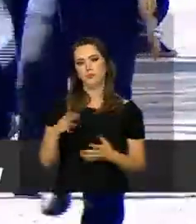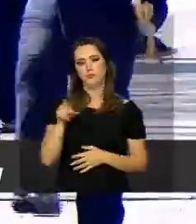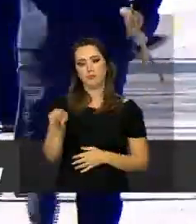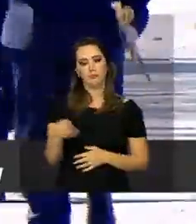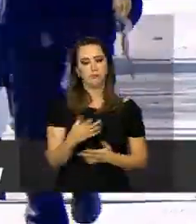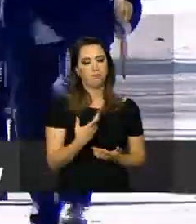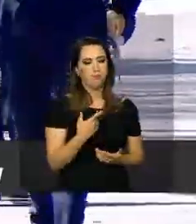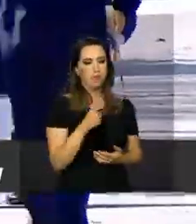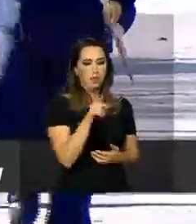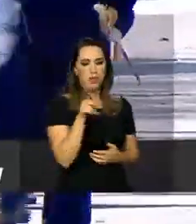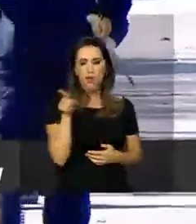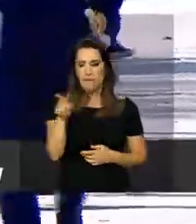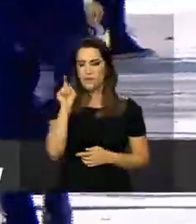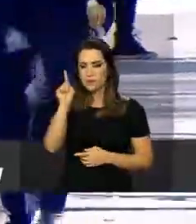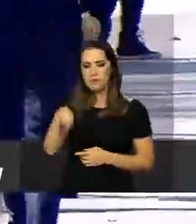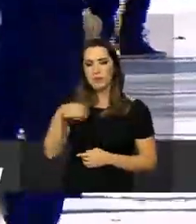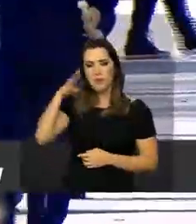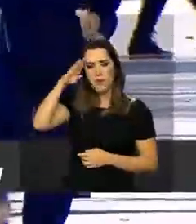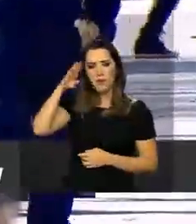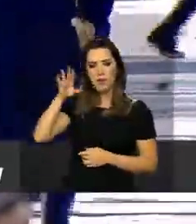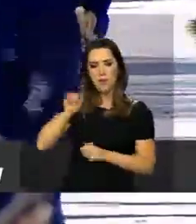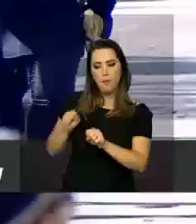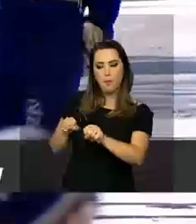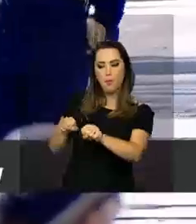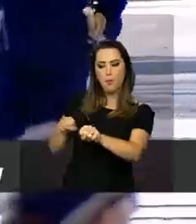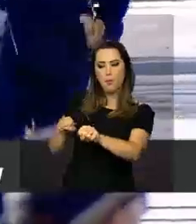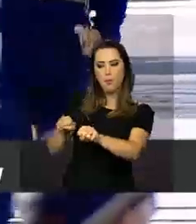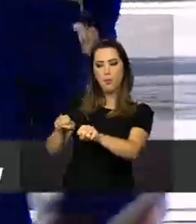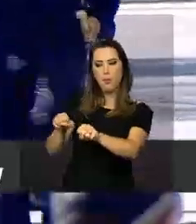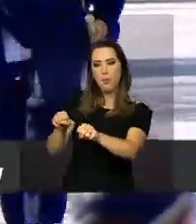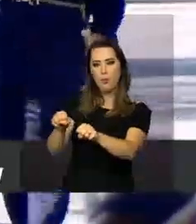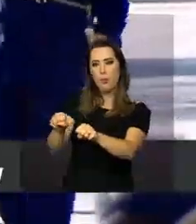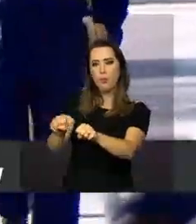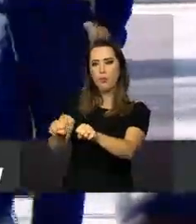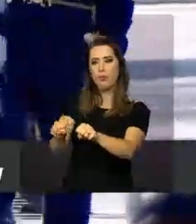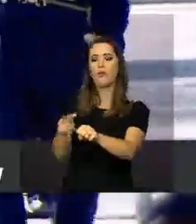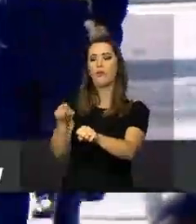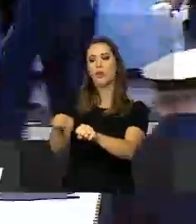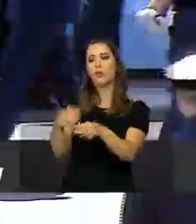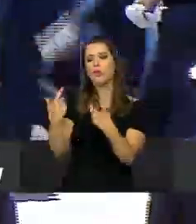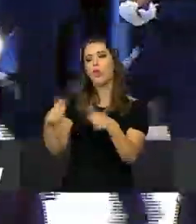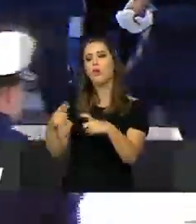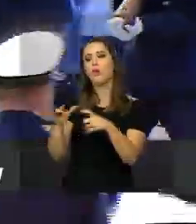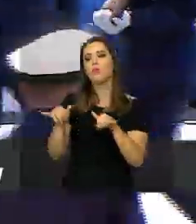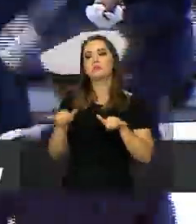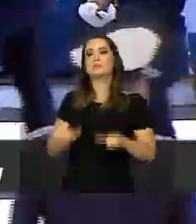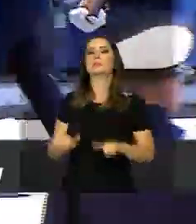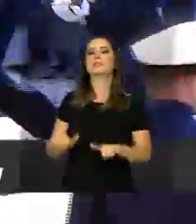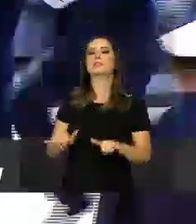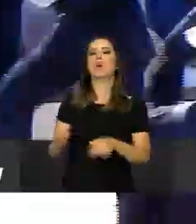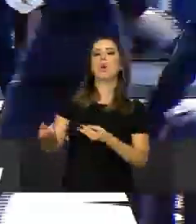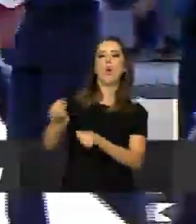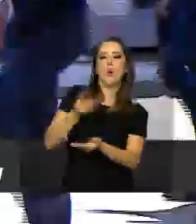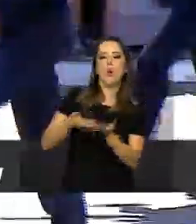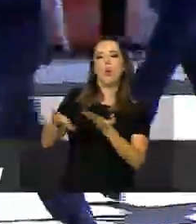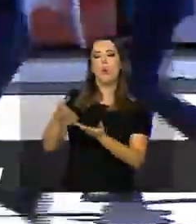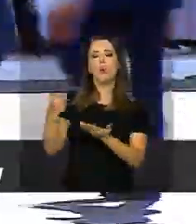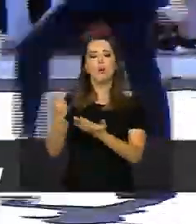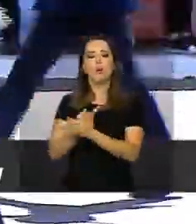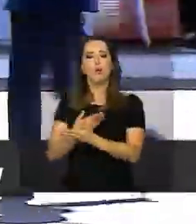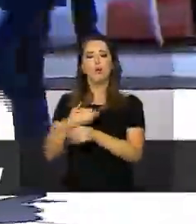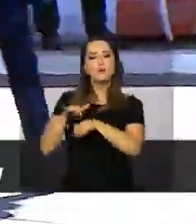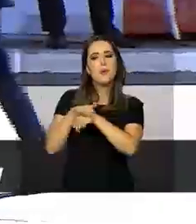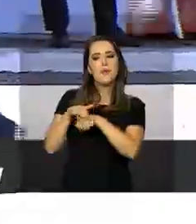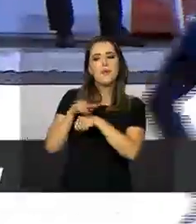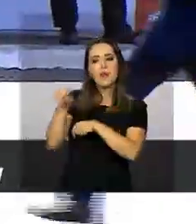aqui algumas aeronaves que vão participar desse desfile. Onde elas estão nesse momento? Como é que se dá essa articulação entre o pessoal